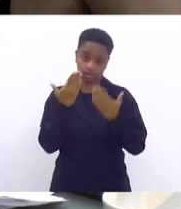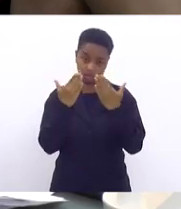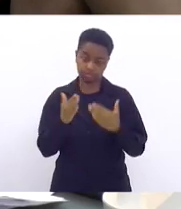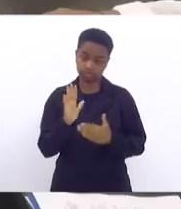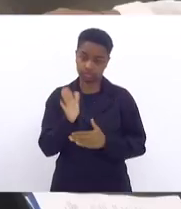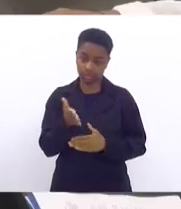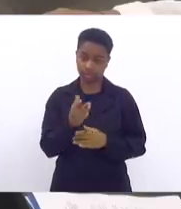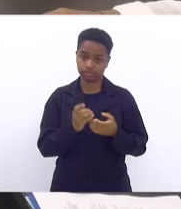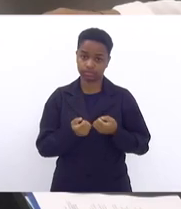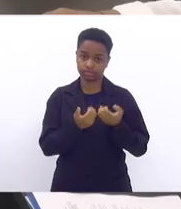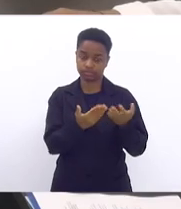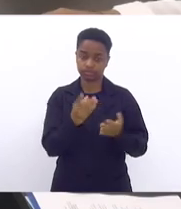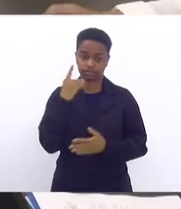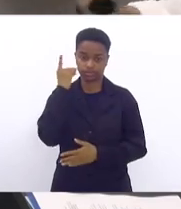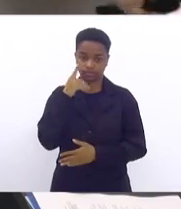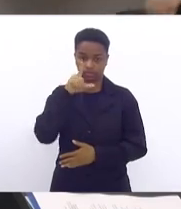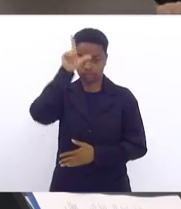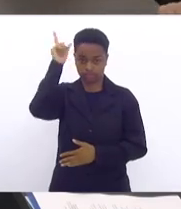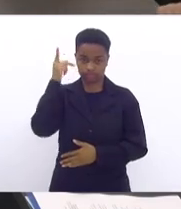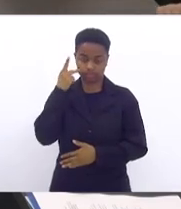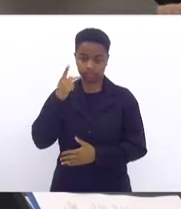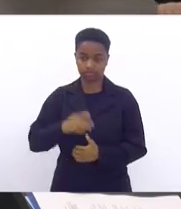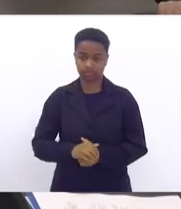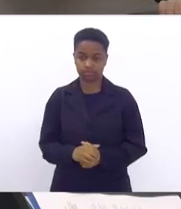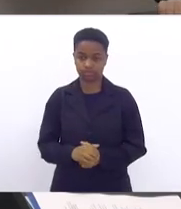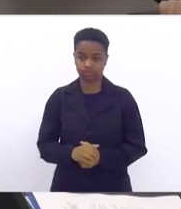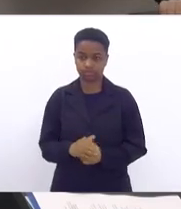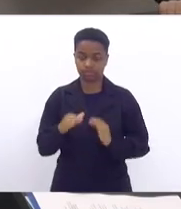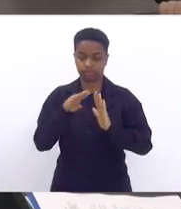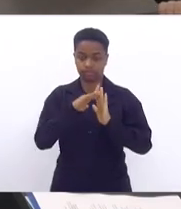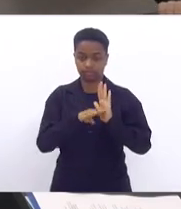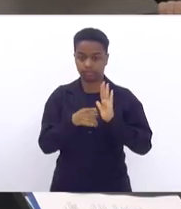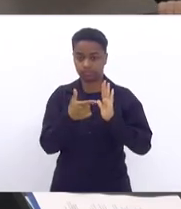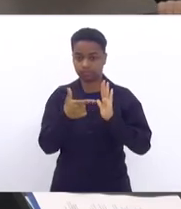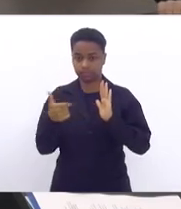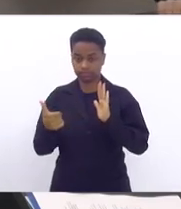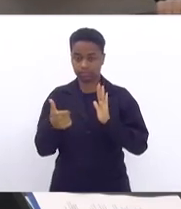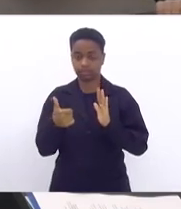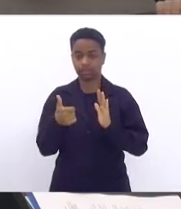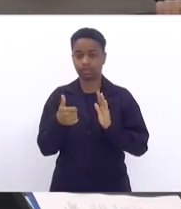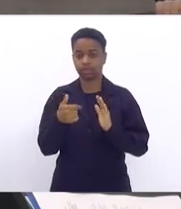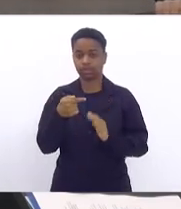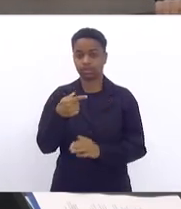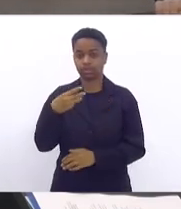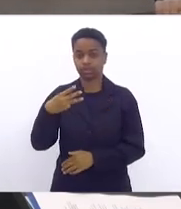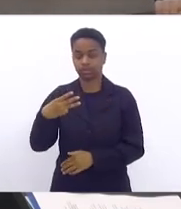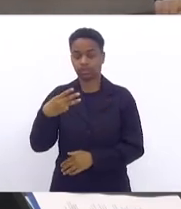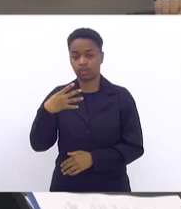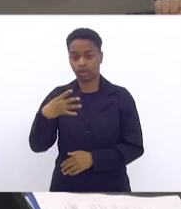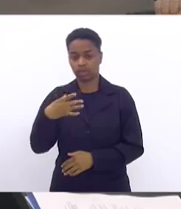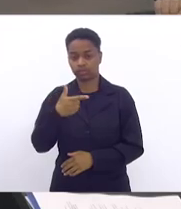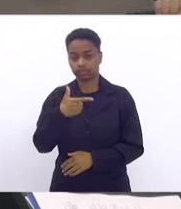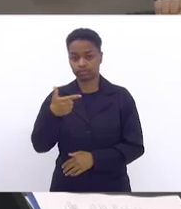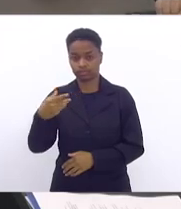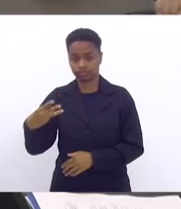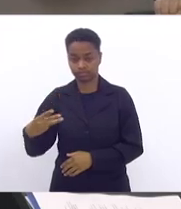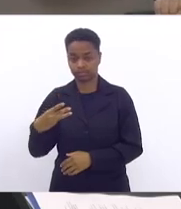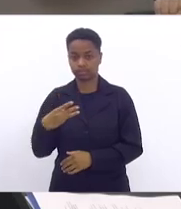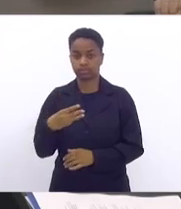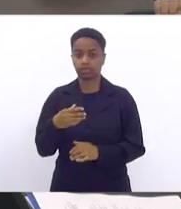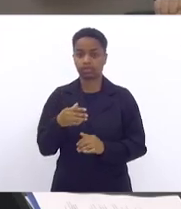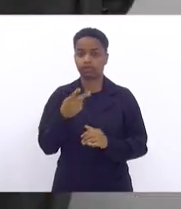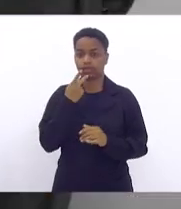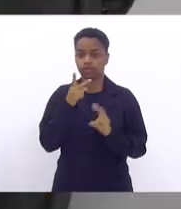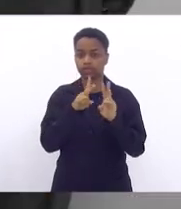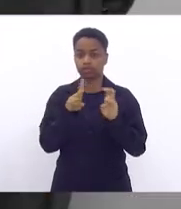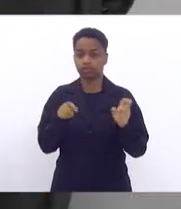Deferido ao deputado Luiz Paulo. 21 da pauta, PL 741 de 23, de autoria do deputado Valdeci da Saúde, que dispõe sobre as formas